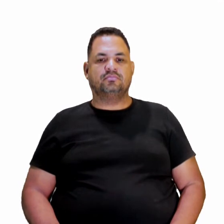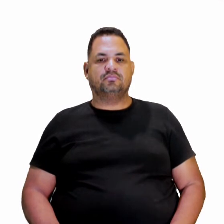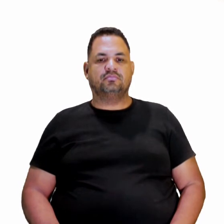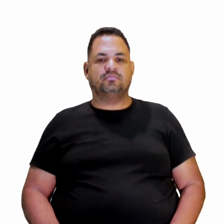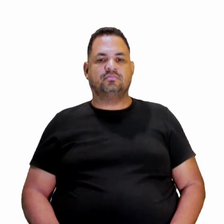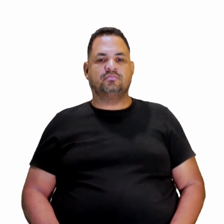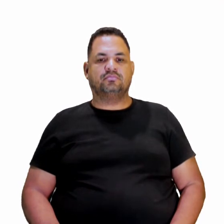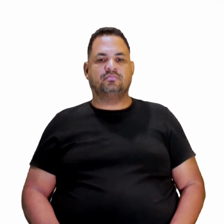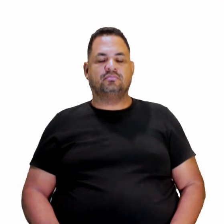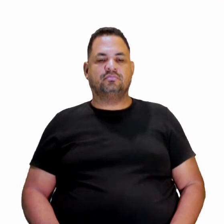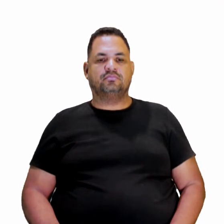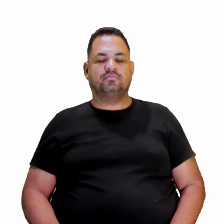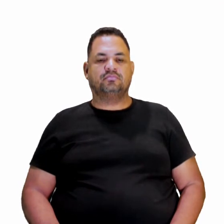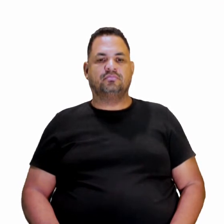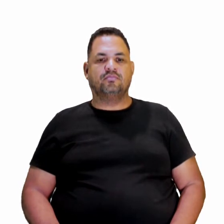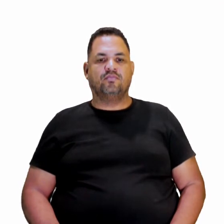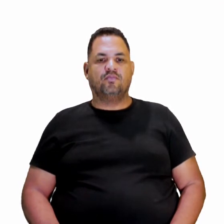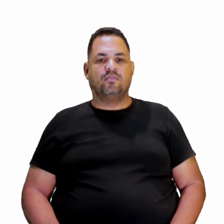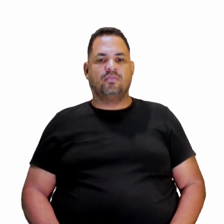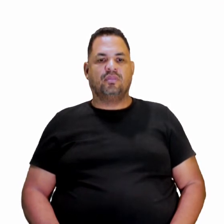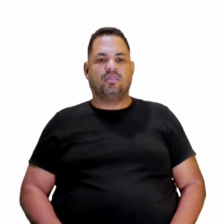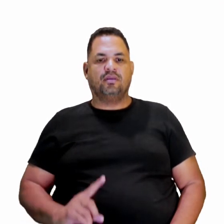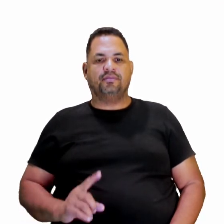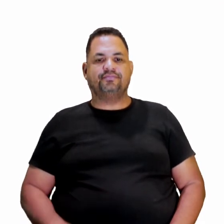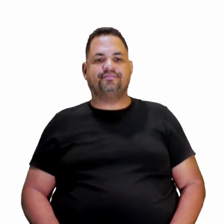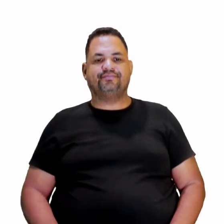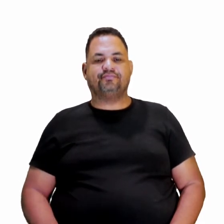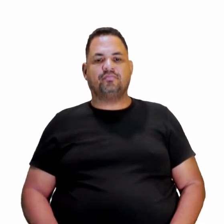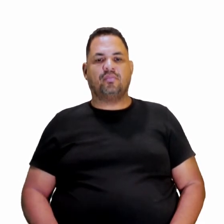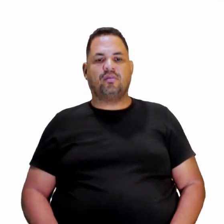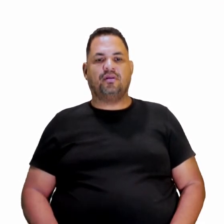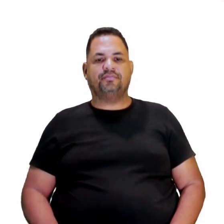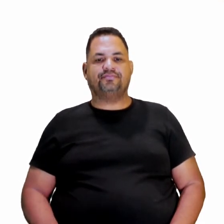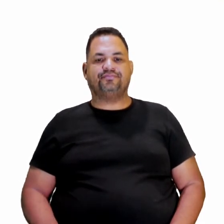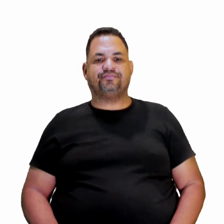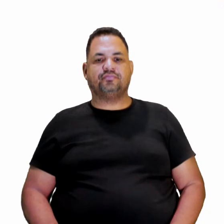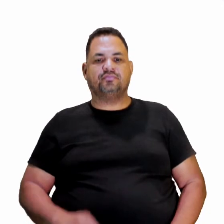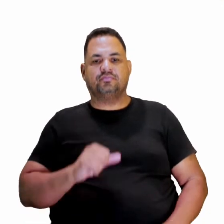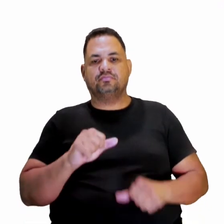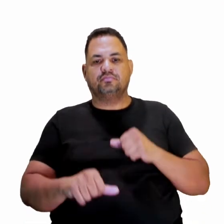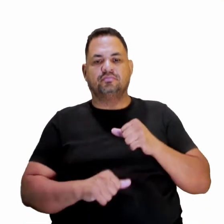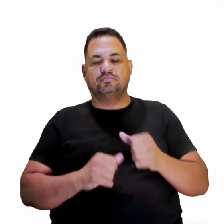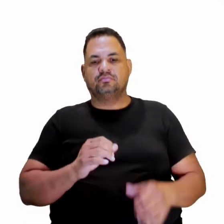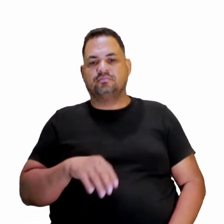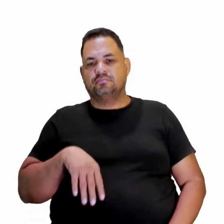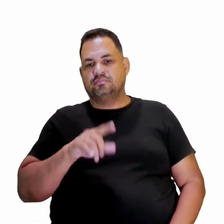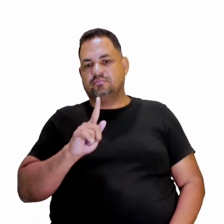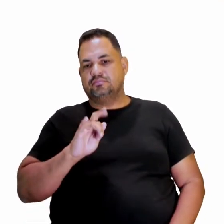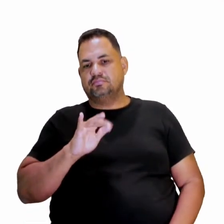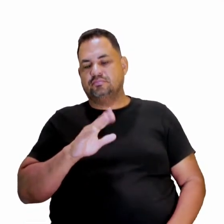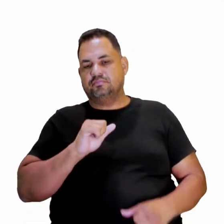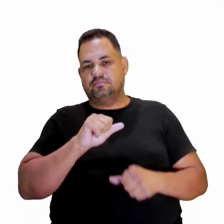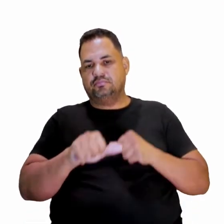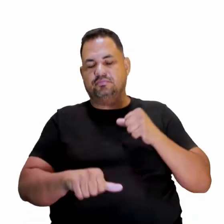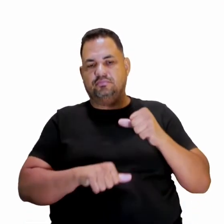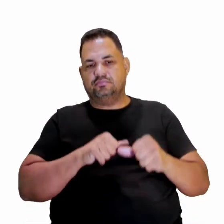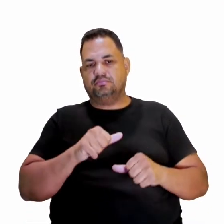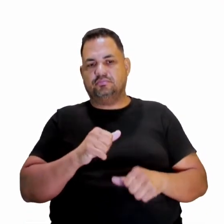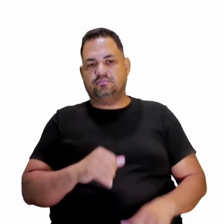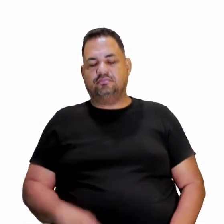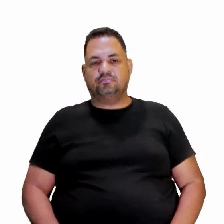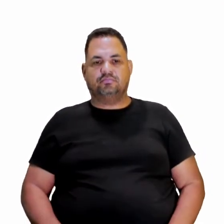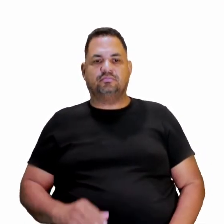I got up early. Por quê? Up não muda, certo? Só vai mudar o get. Get é irregular, passa para cá como